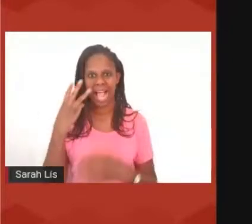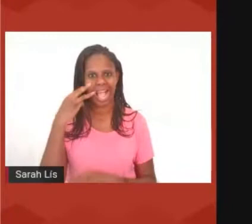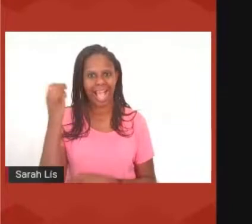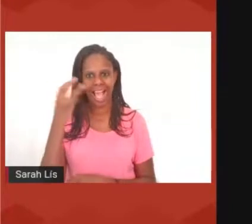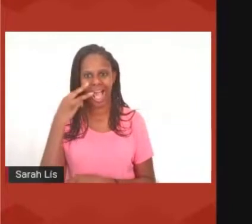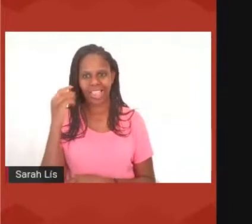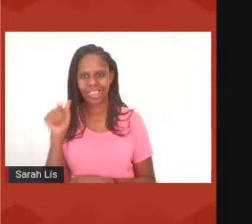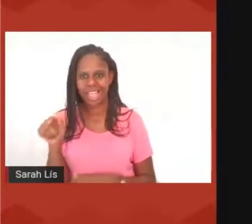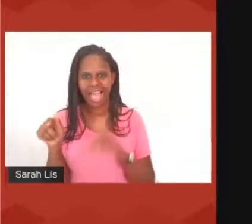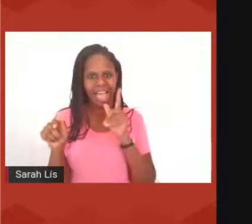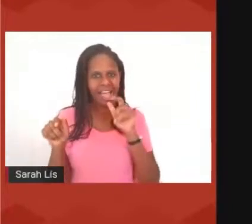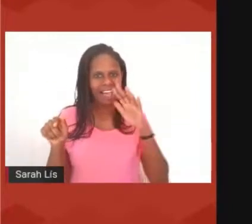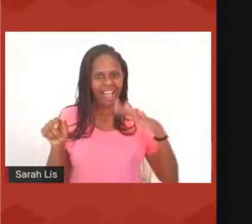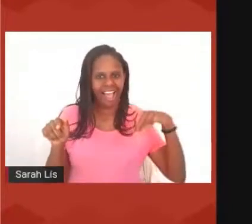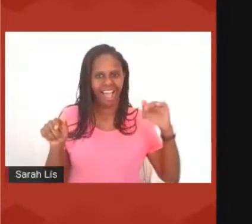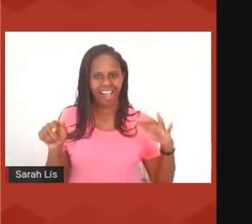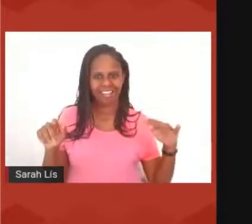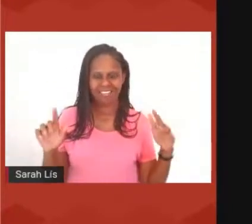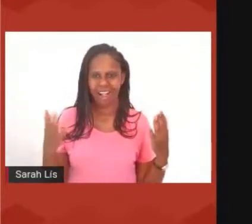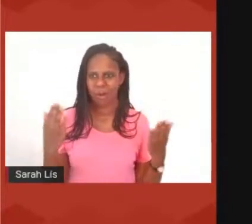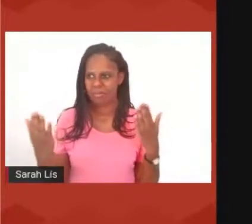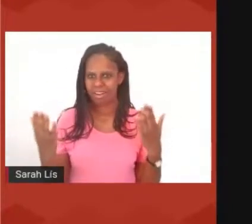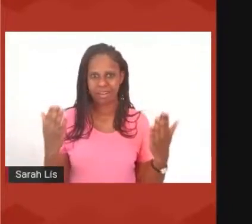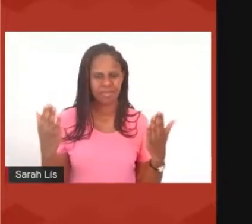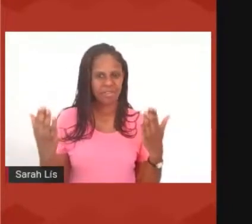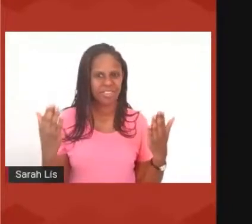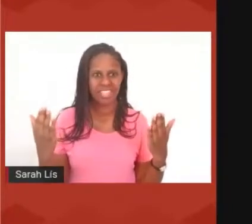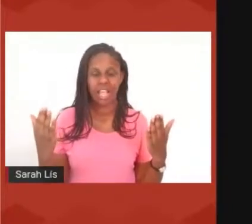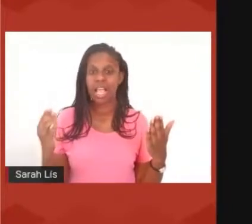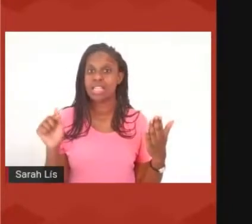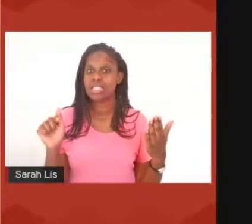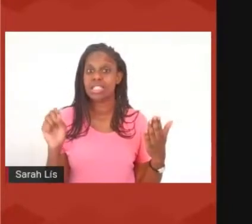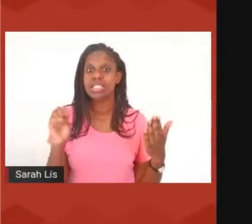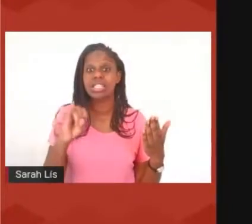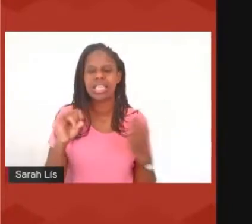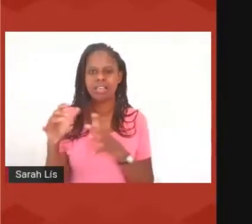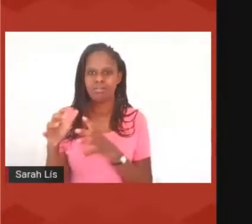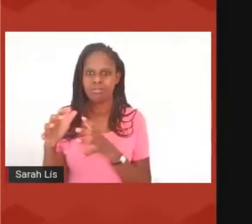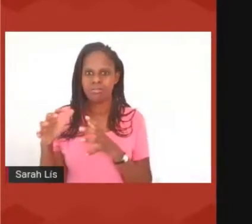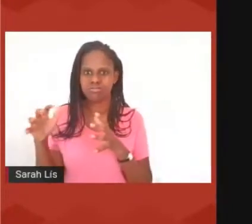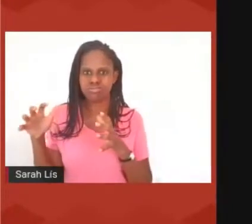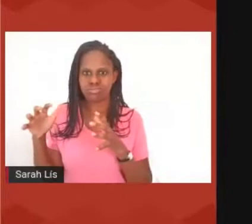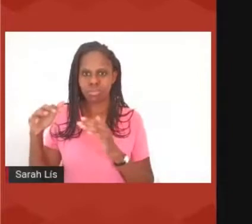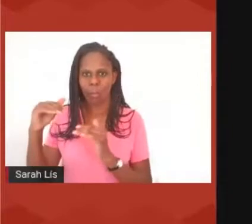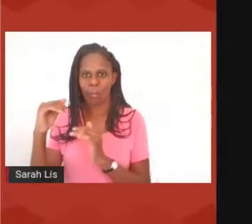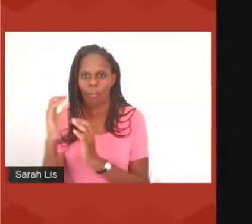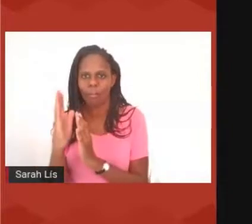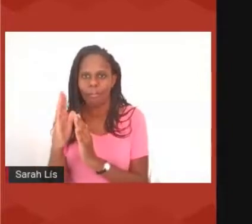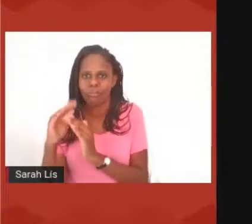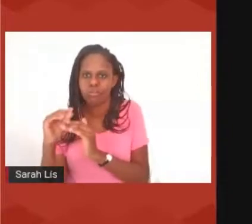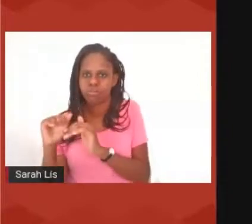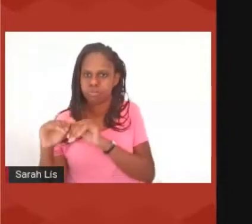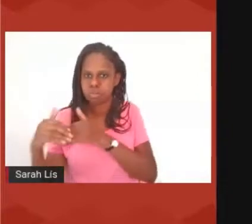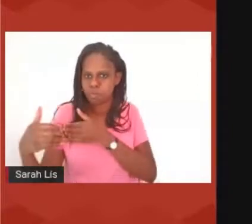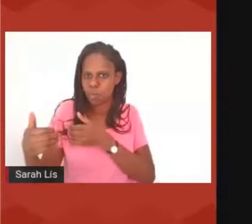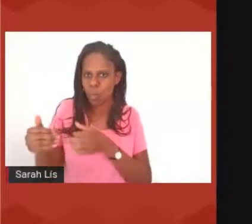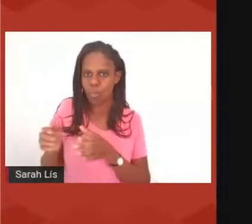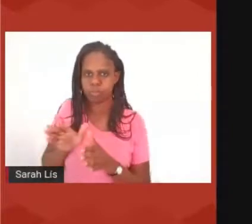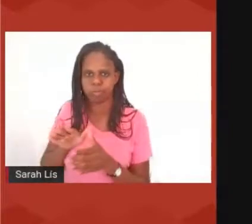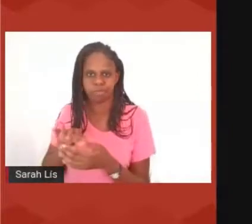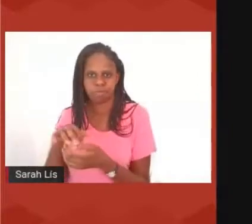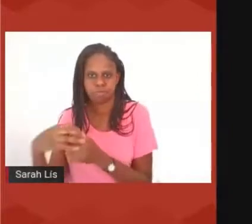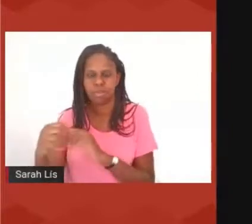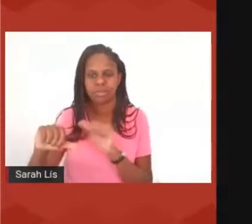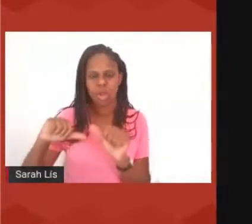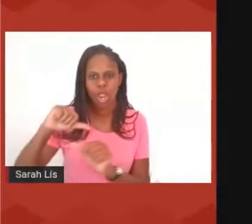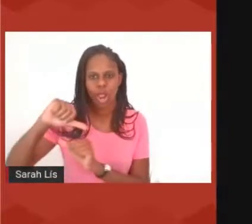E se ele muda de volume, se não muda de volume, de forma, enfim. Né? Mas aí a gente vai